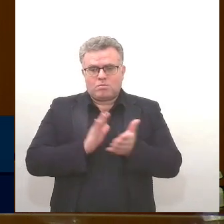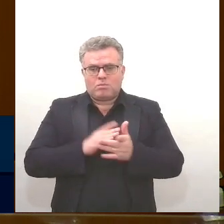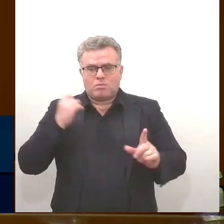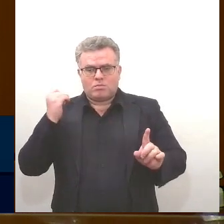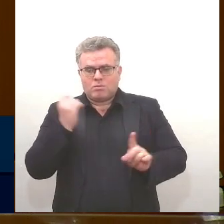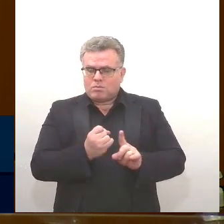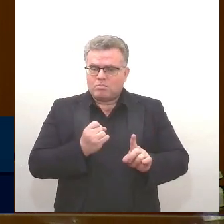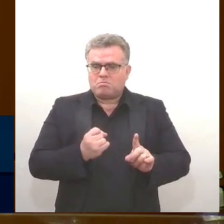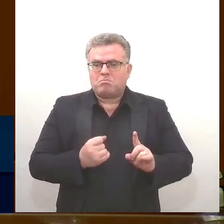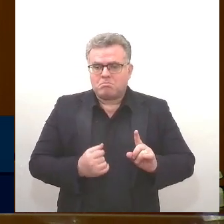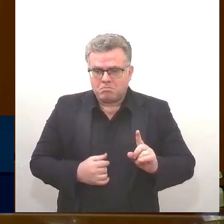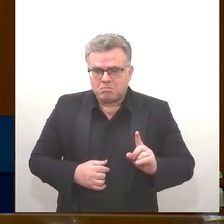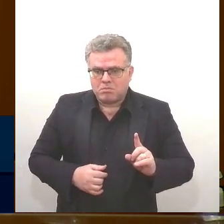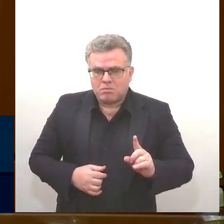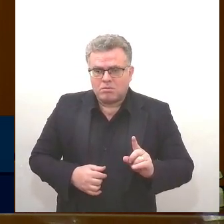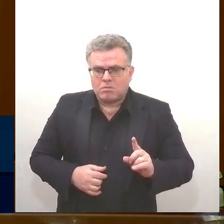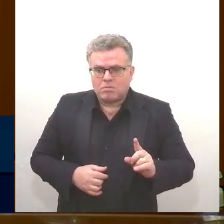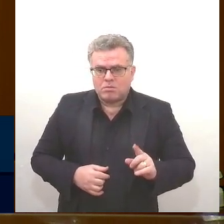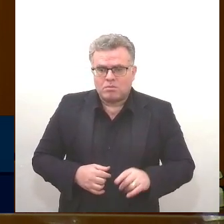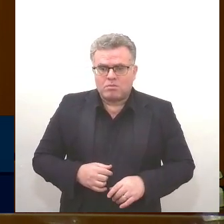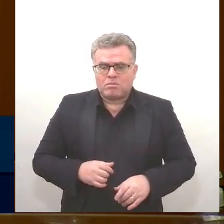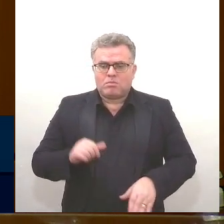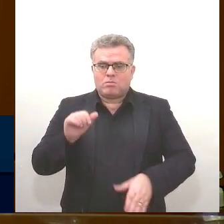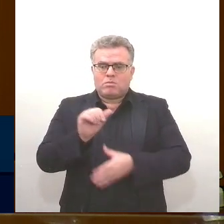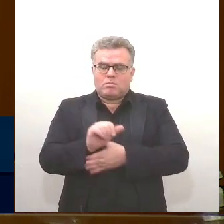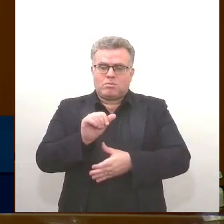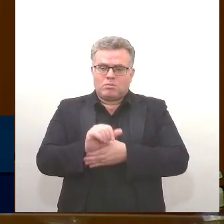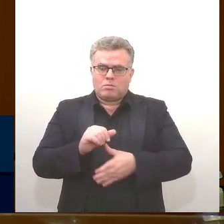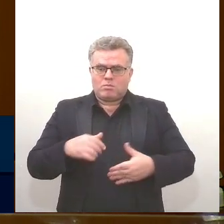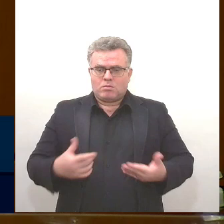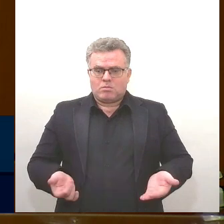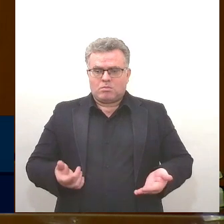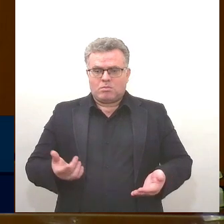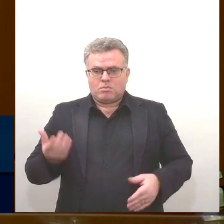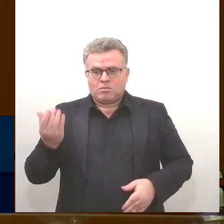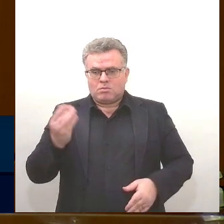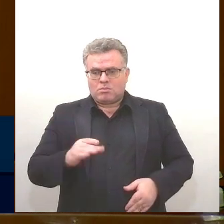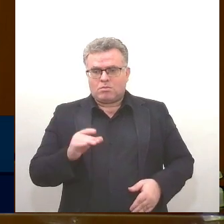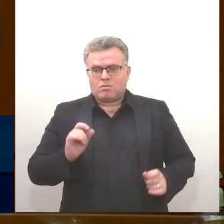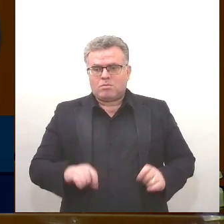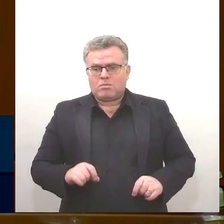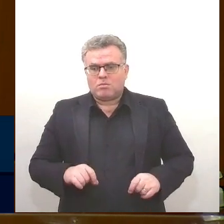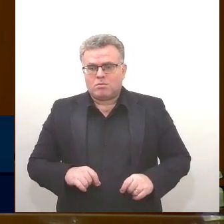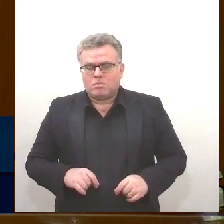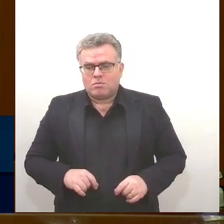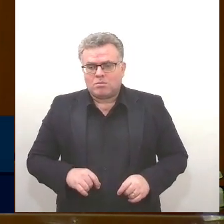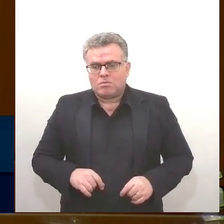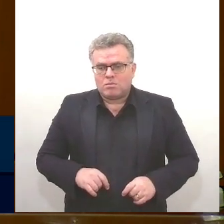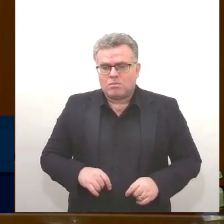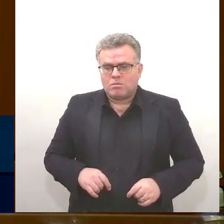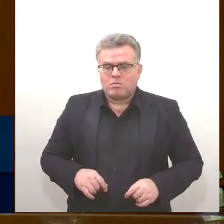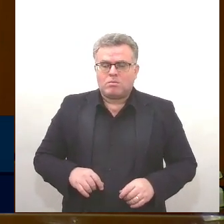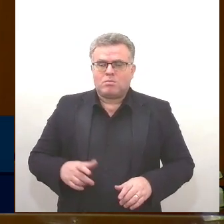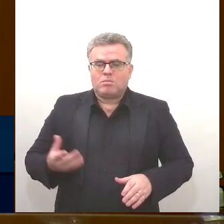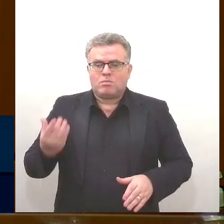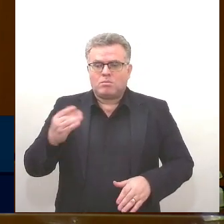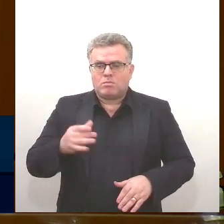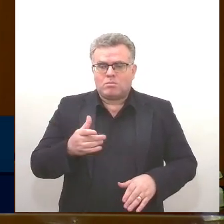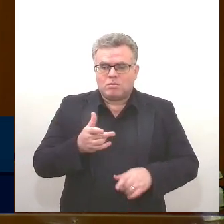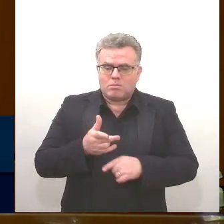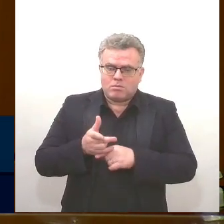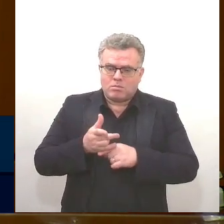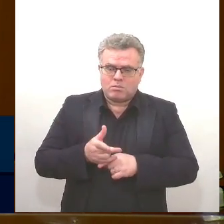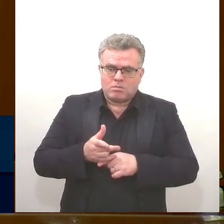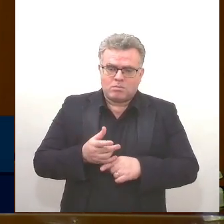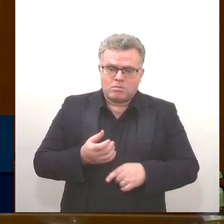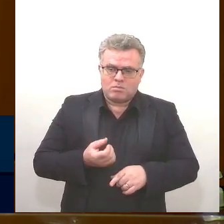eu não sei se minha Assessoria Chegou a trazer pra gente poder colocar aqui no no vídeo a quantid de mensagem de ameaça